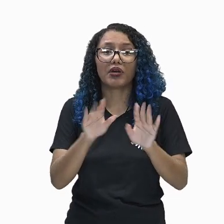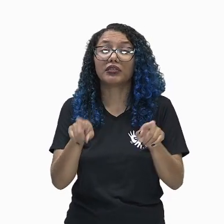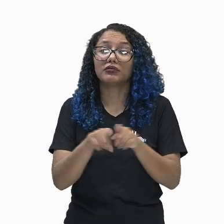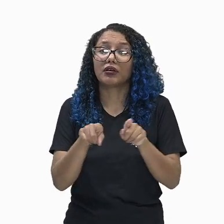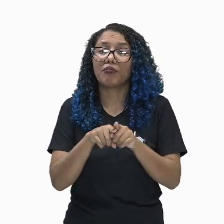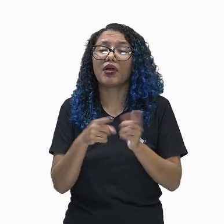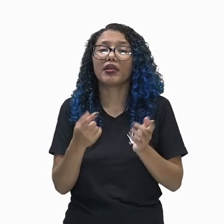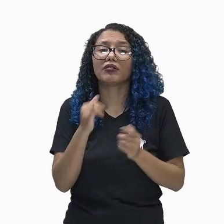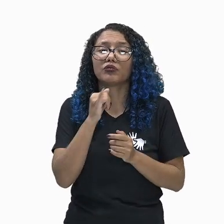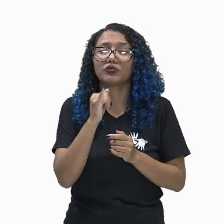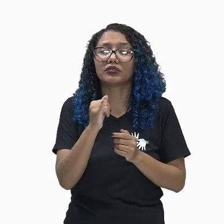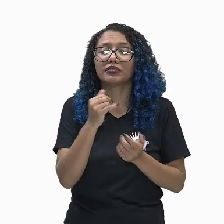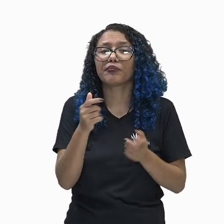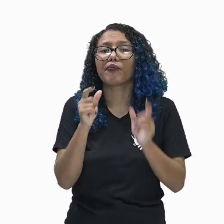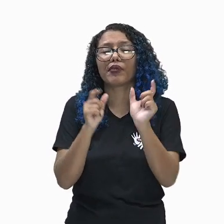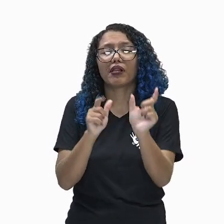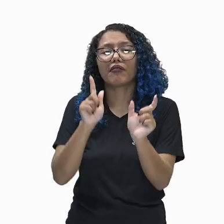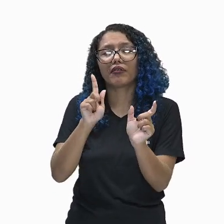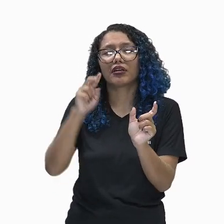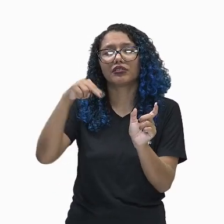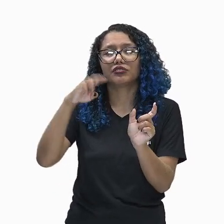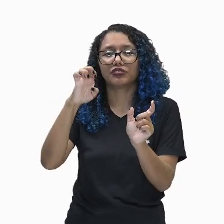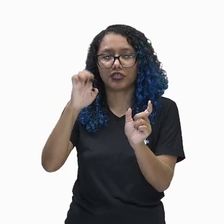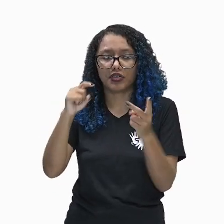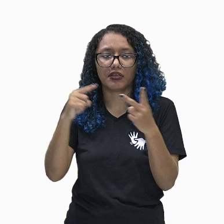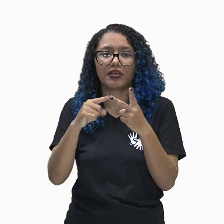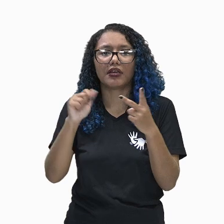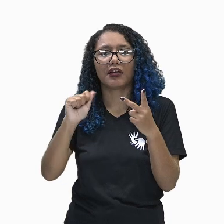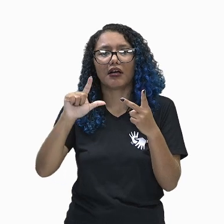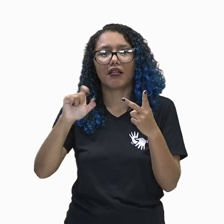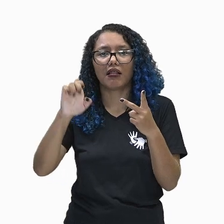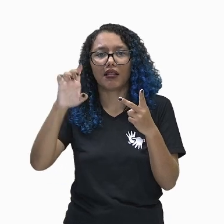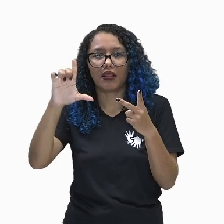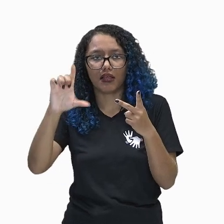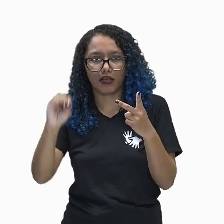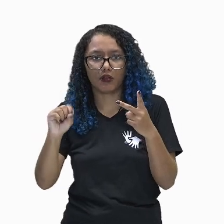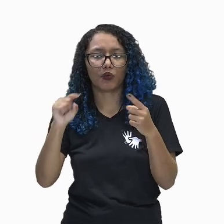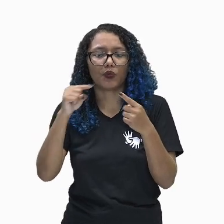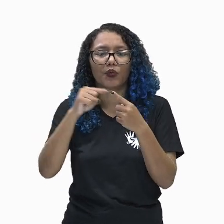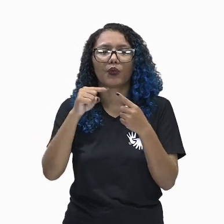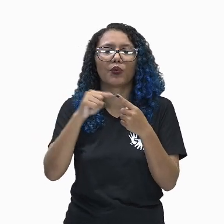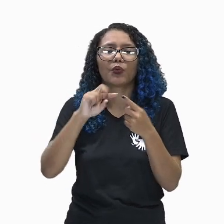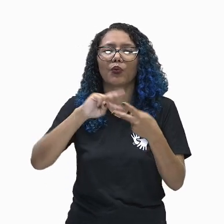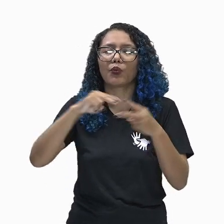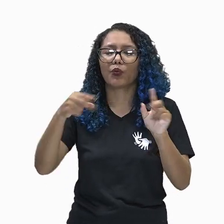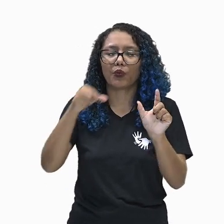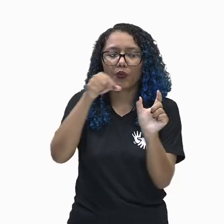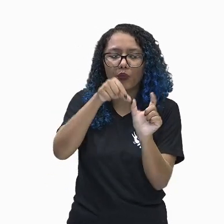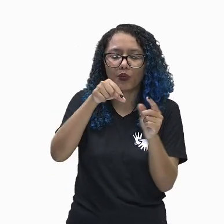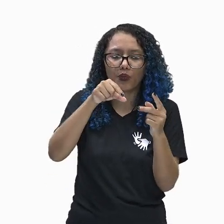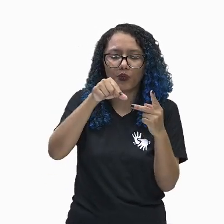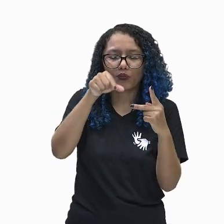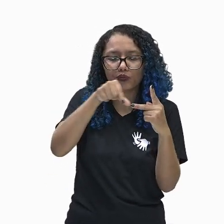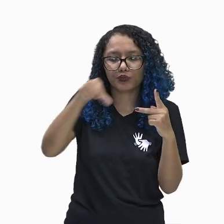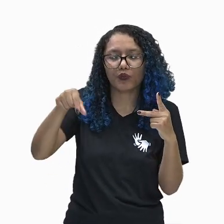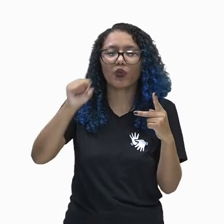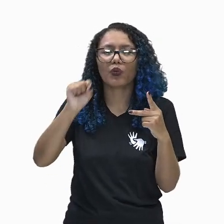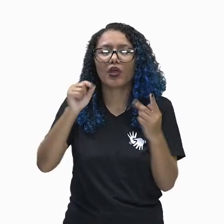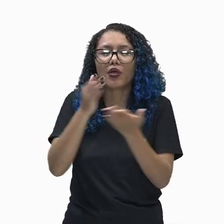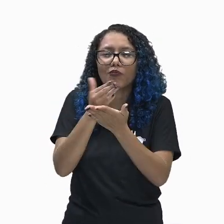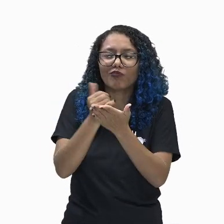gene e alelo, vamos conhecer o gene e o alelo. Gene é a unidade fundamental da